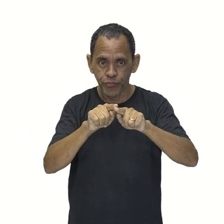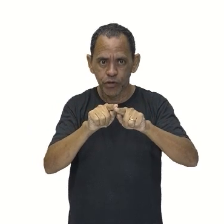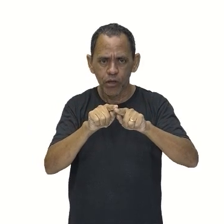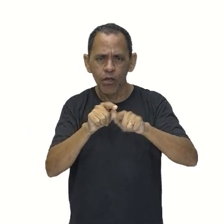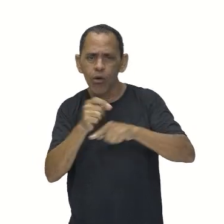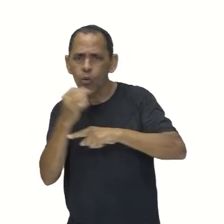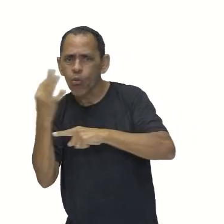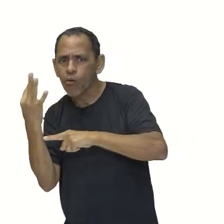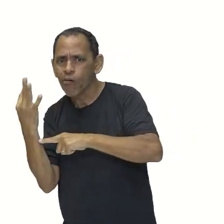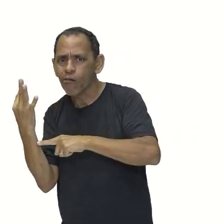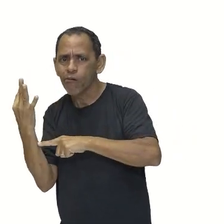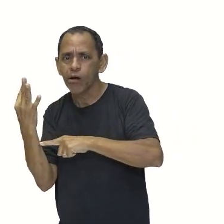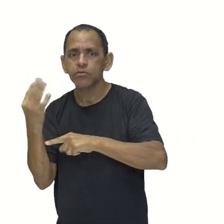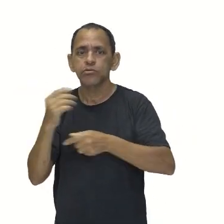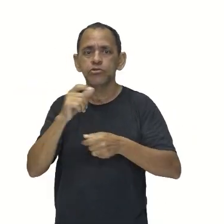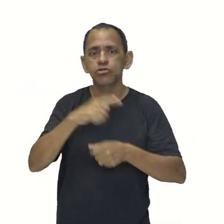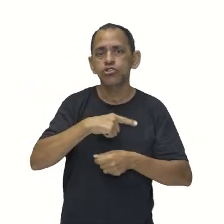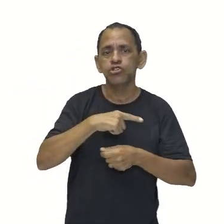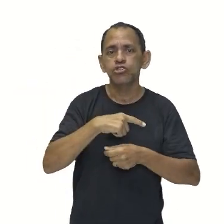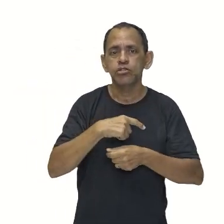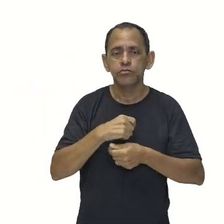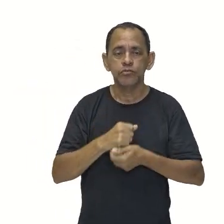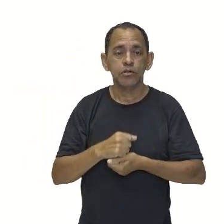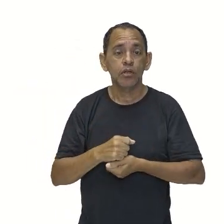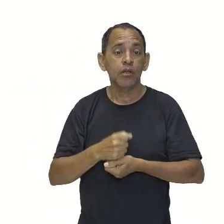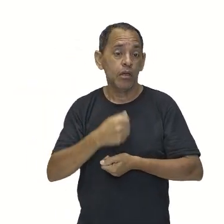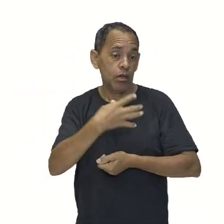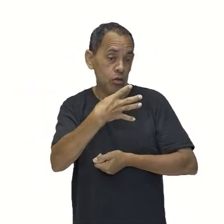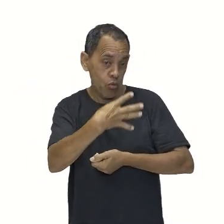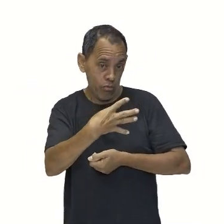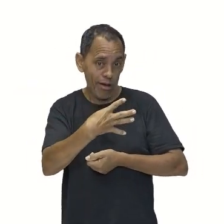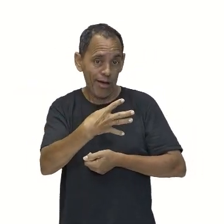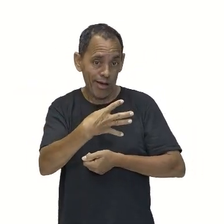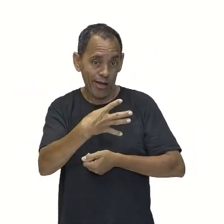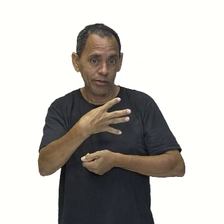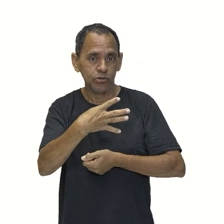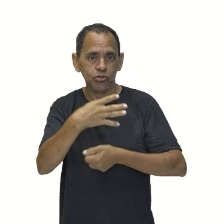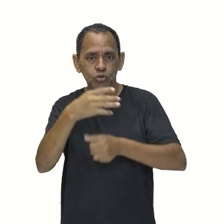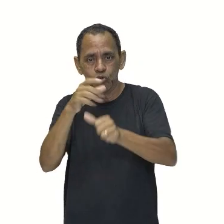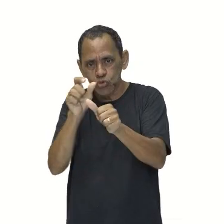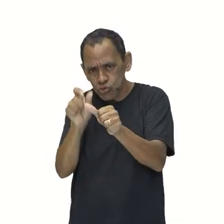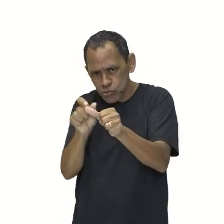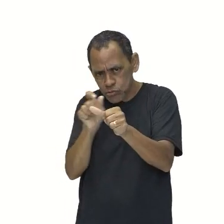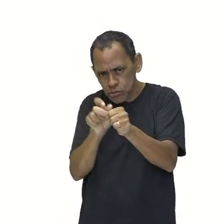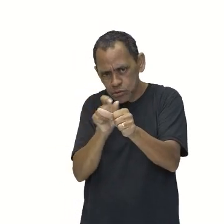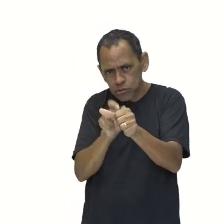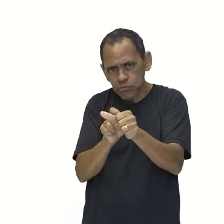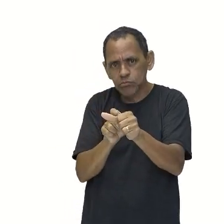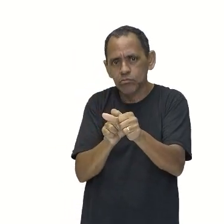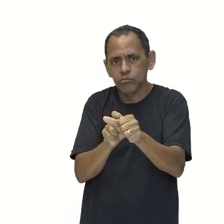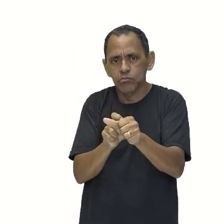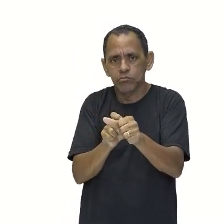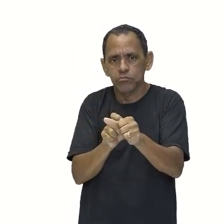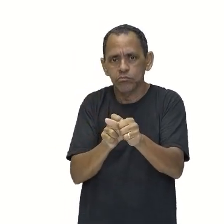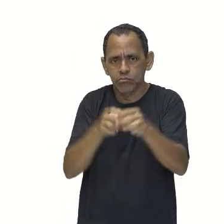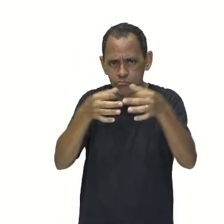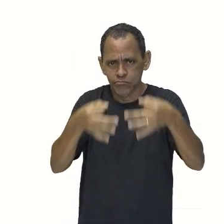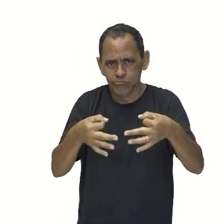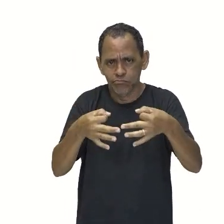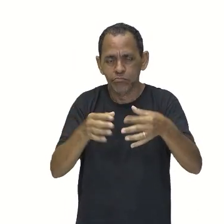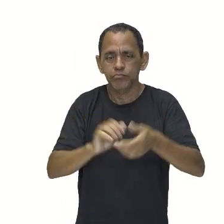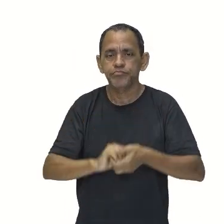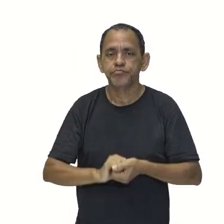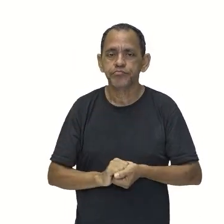o quadrado que foi dado, ele tinha 4 centímetros, certo? Então, está aqui, ó,